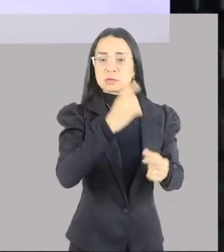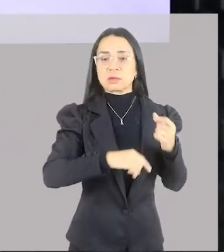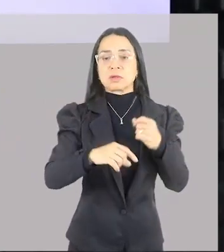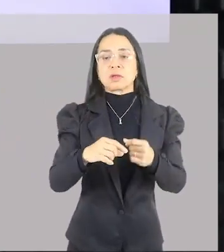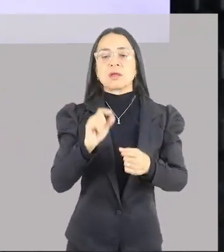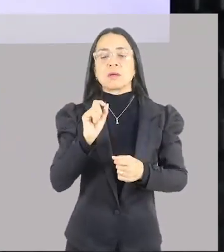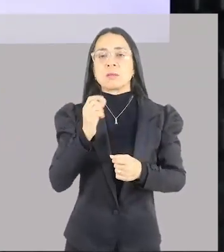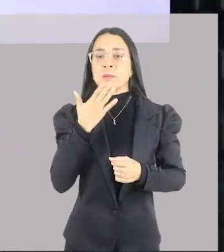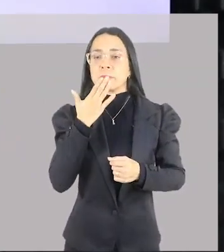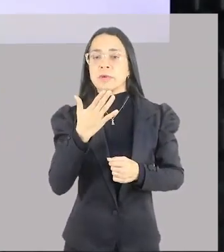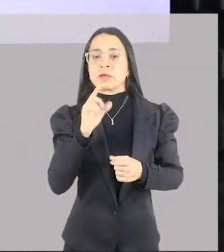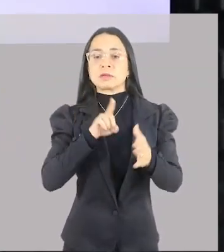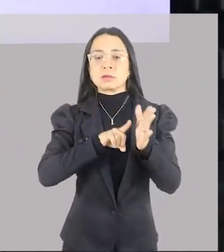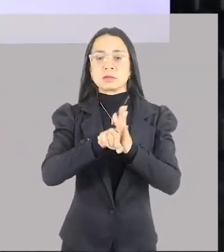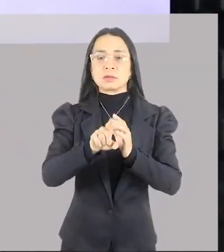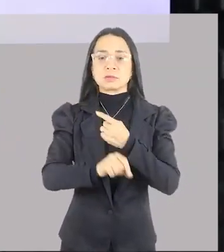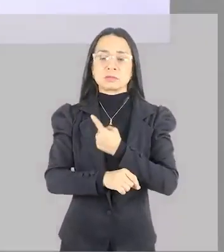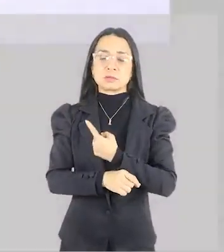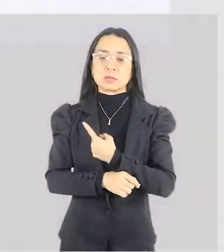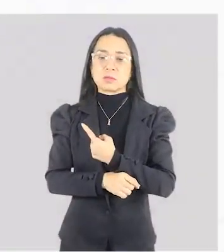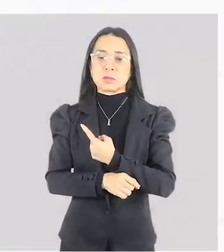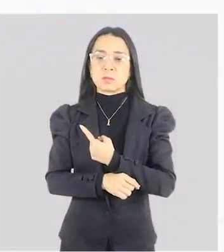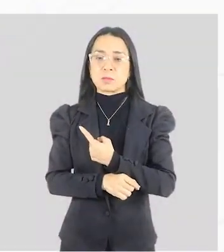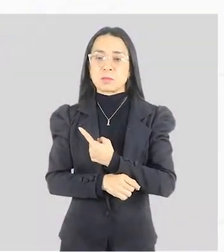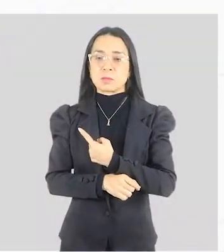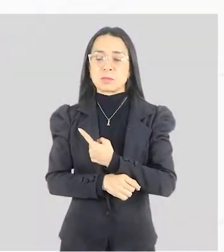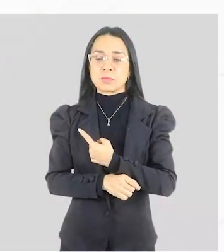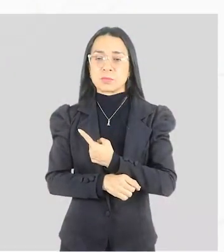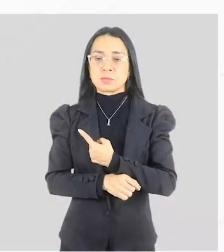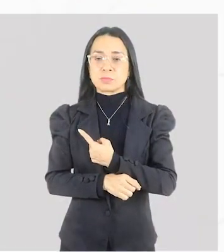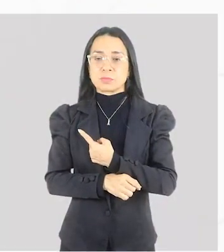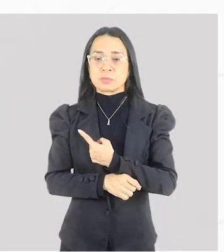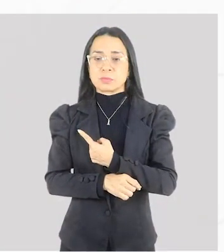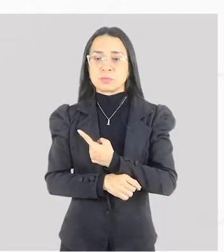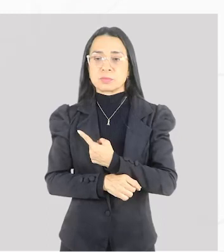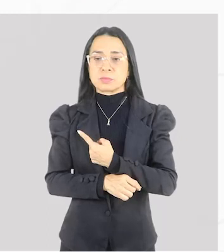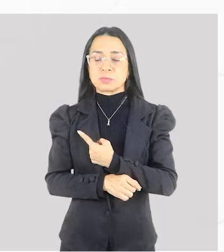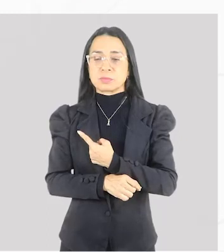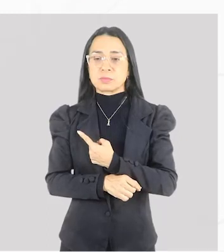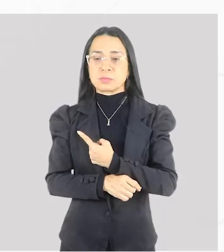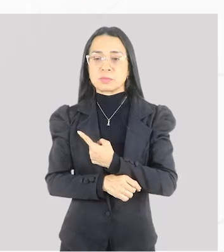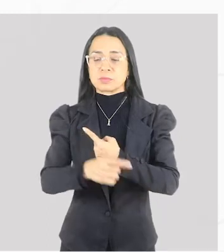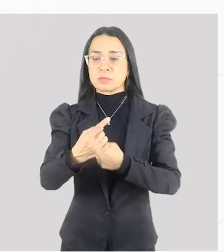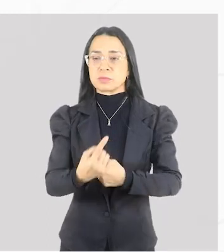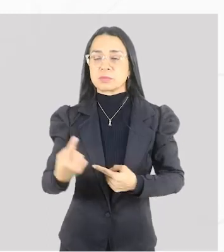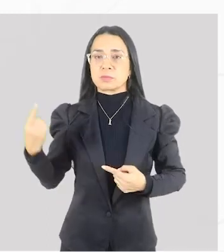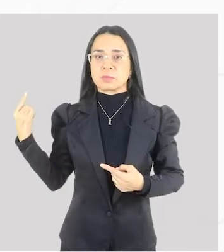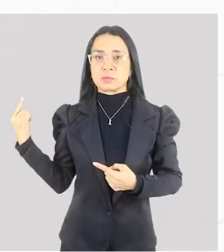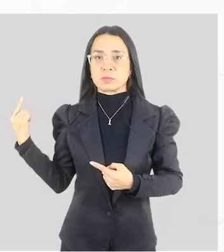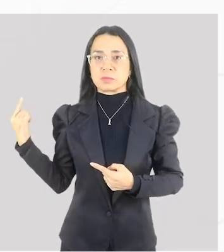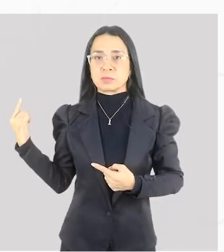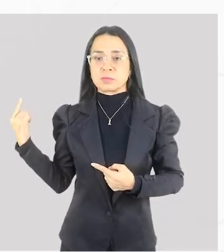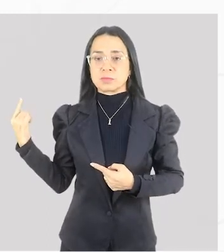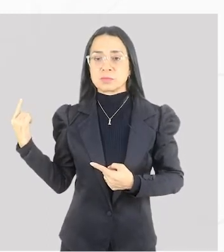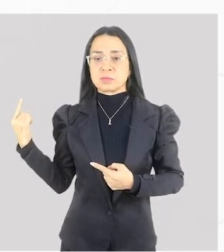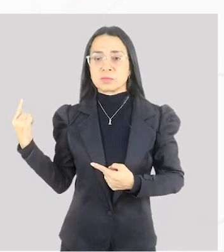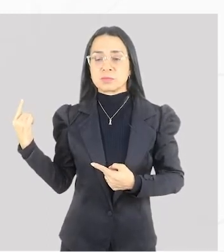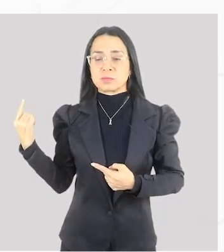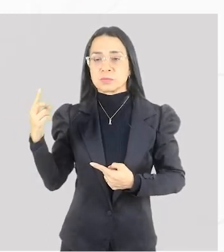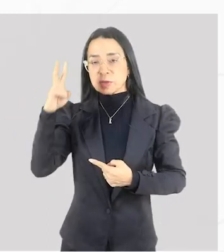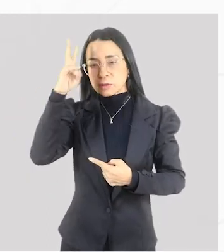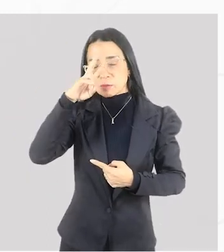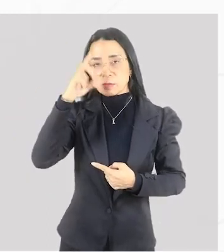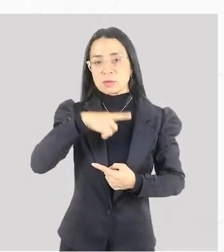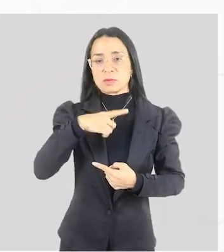nós temos a referência de um texto não verbal. Aí ele diz assim, ó, as formas plásticas, né? Lembrando que aqui nós